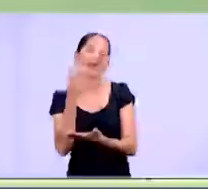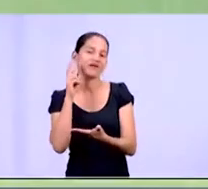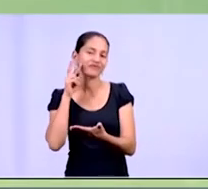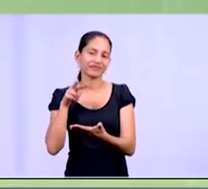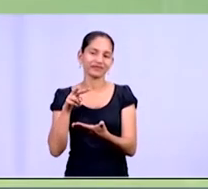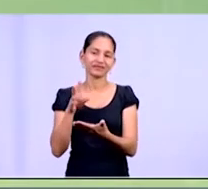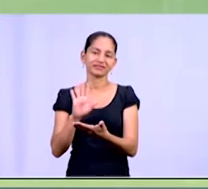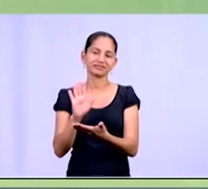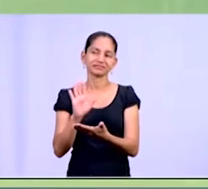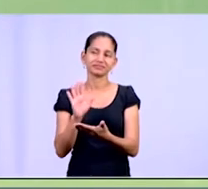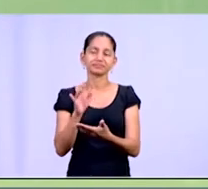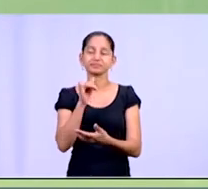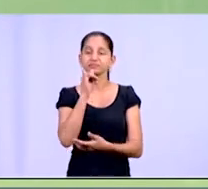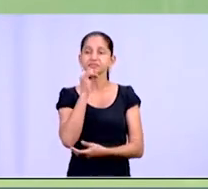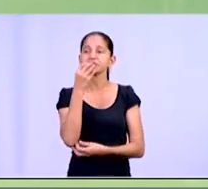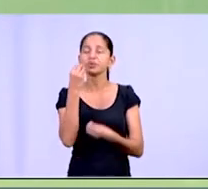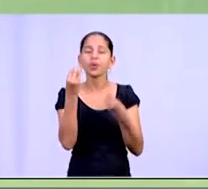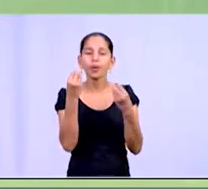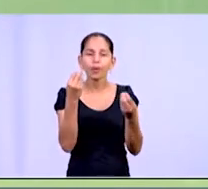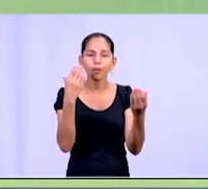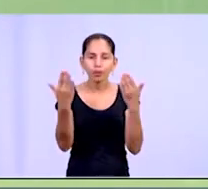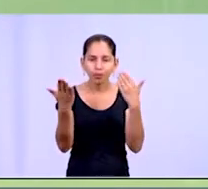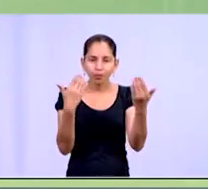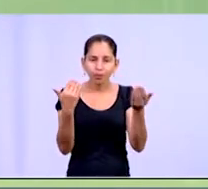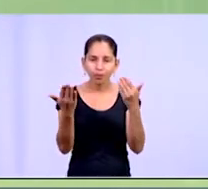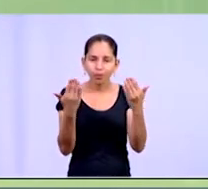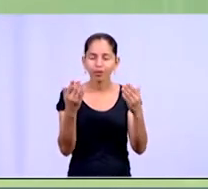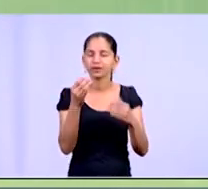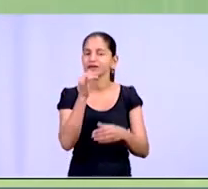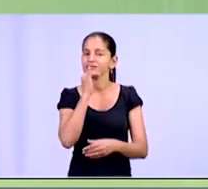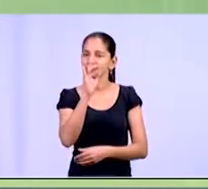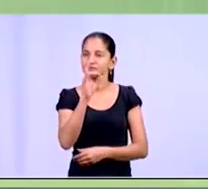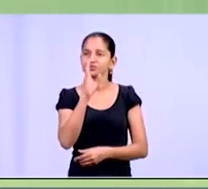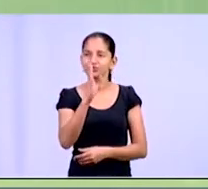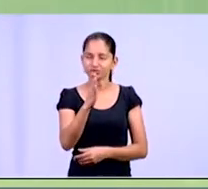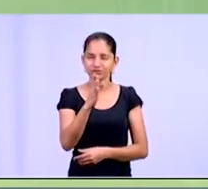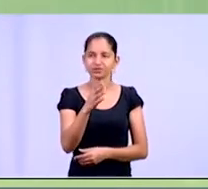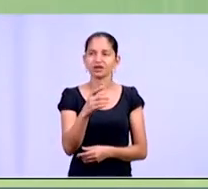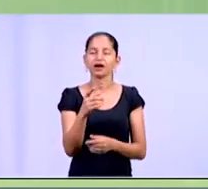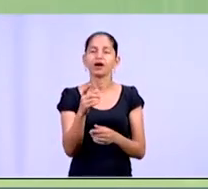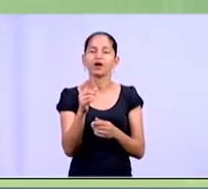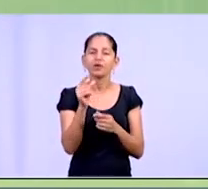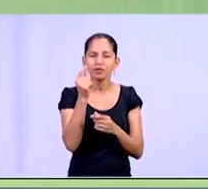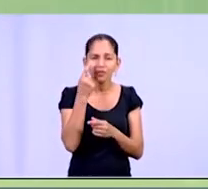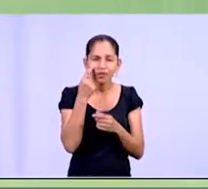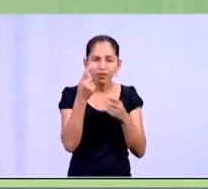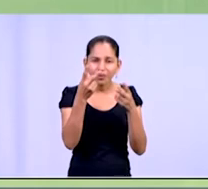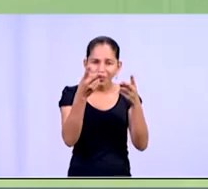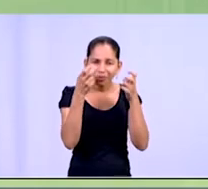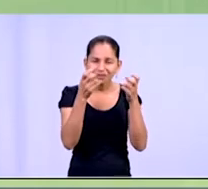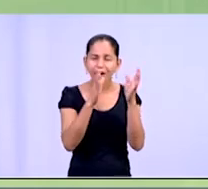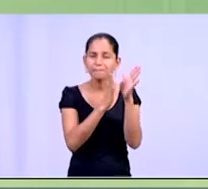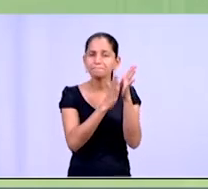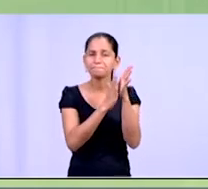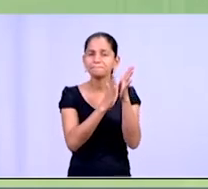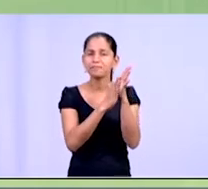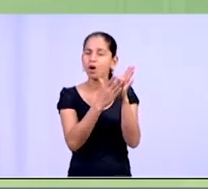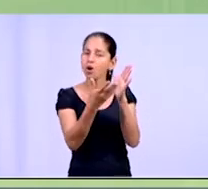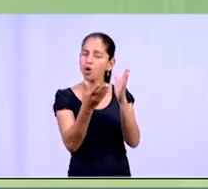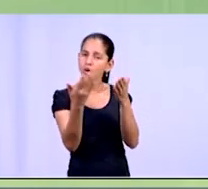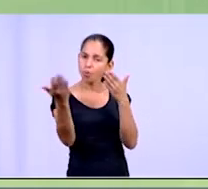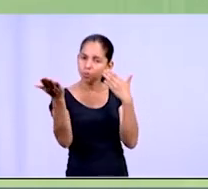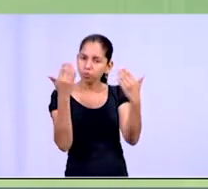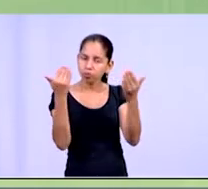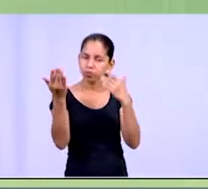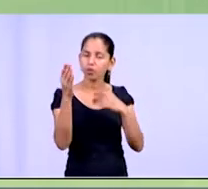que, vamos fazer uma equivalência, esse aqui é um chip i7, olha o tamanho dele, aqui é um chip i7, tem 4